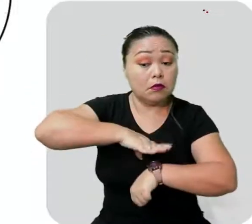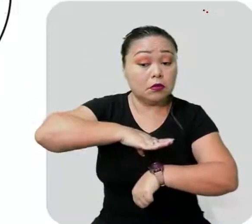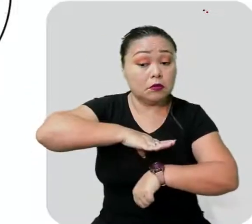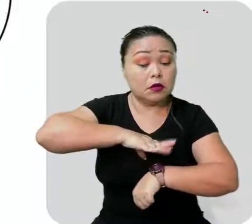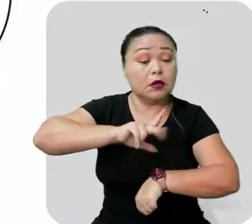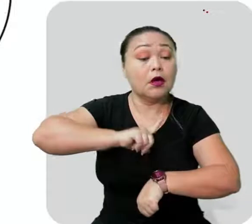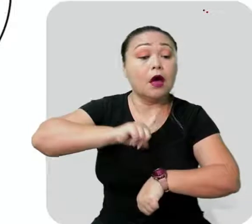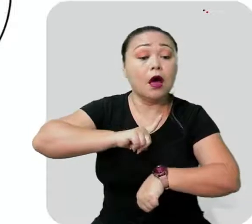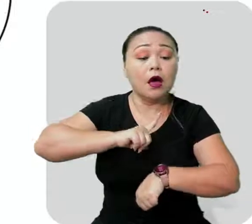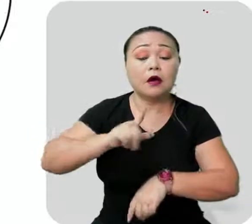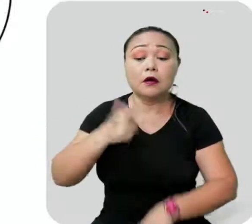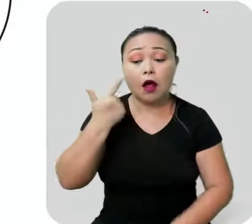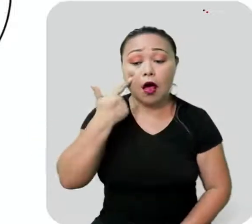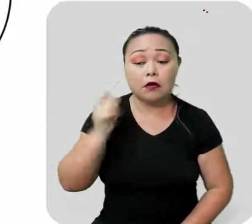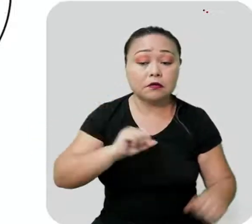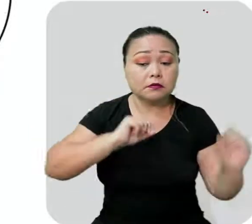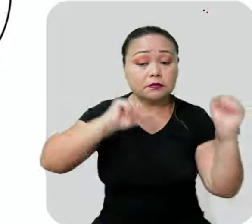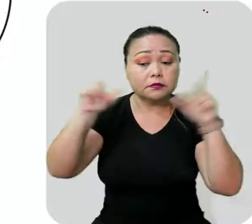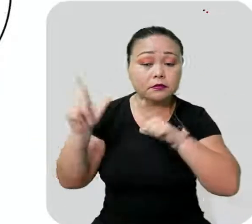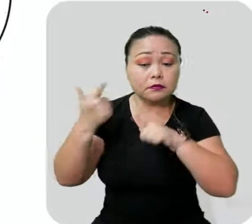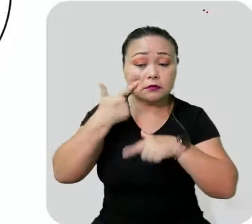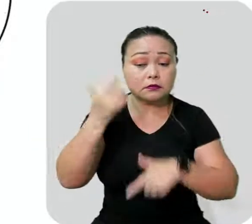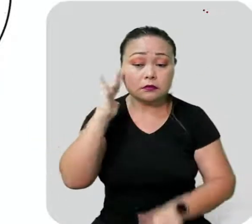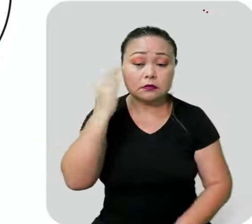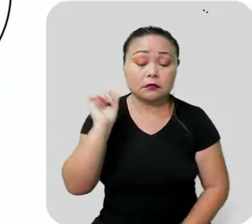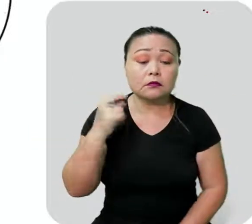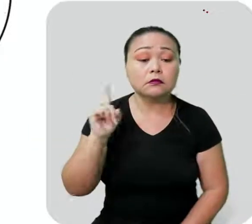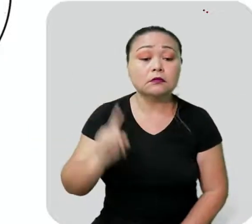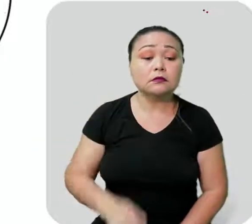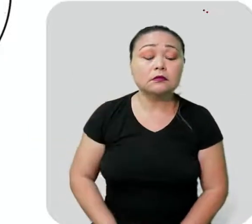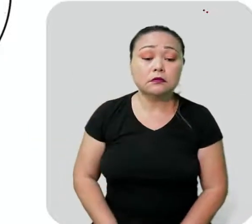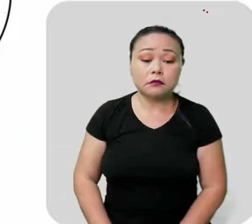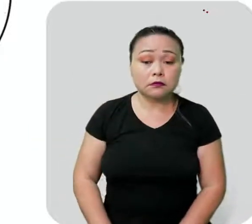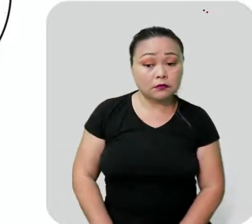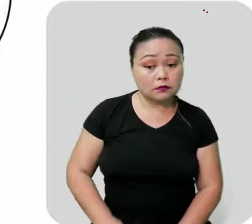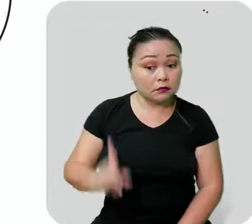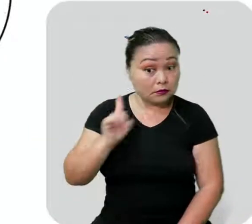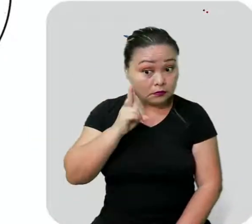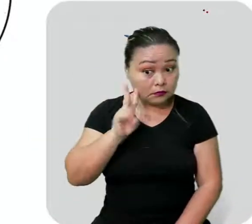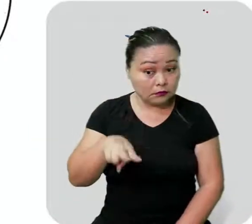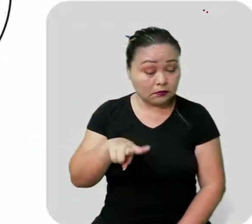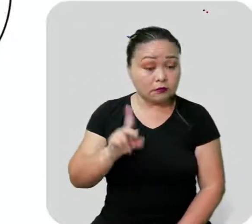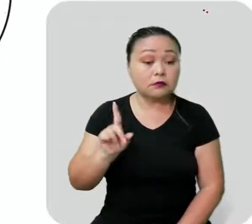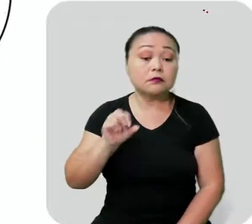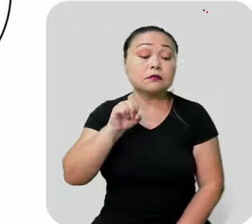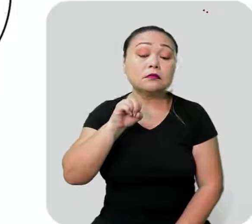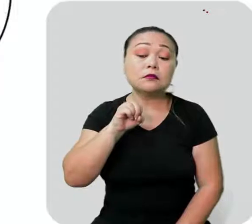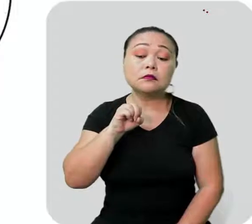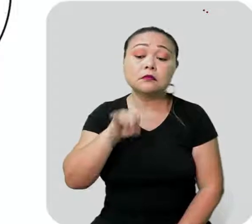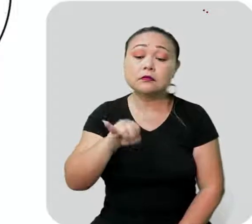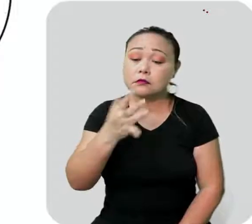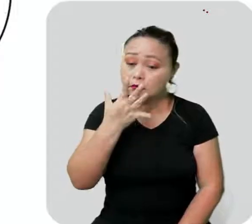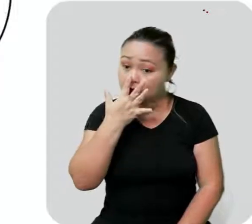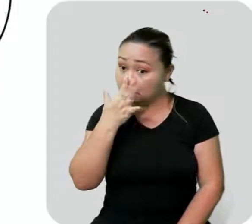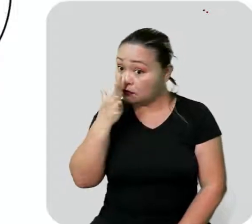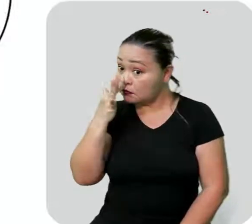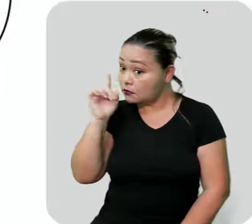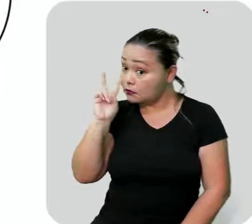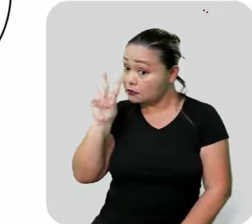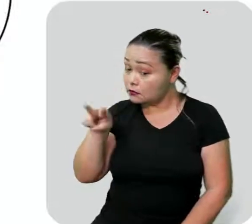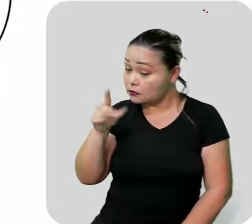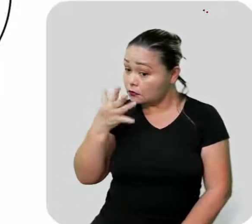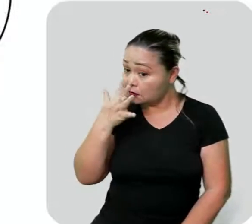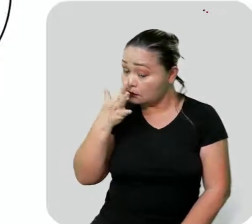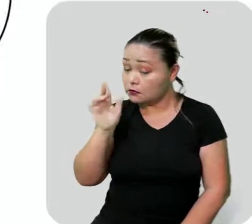a volta para vocês entender uma coisa aqui olha só se vocês observarem